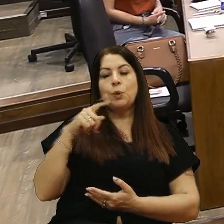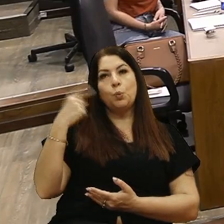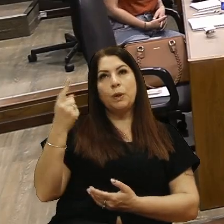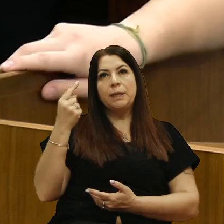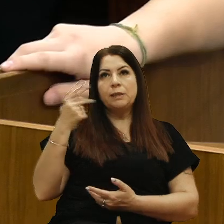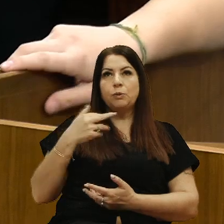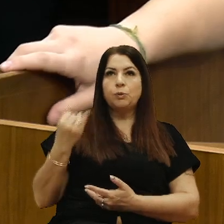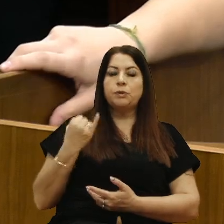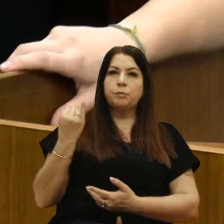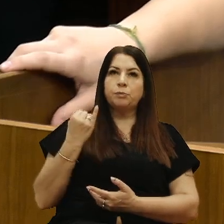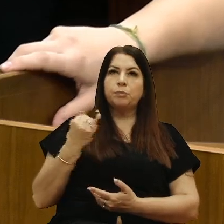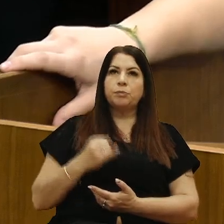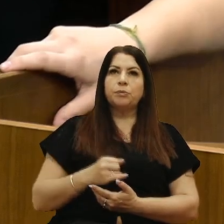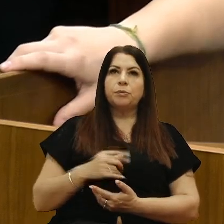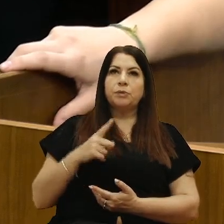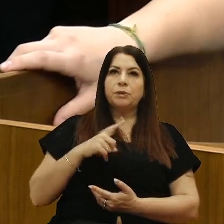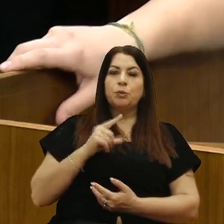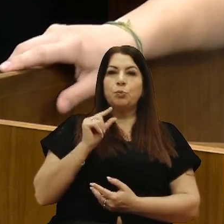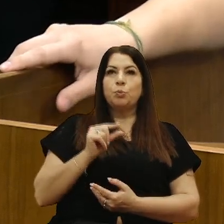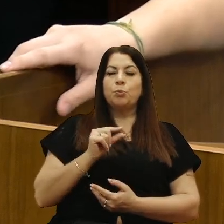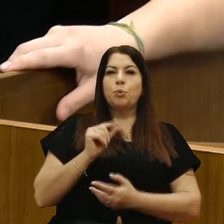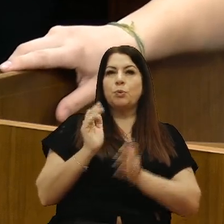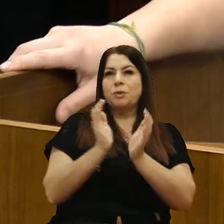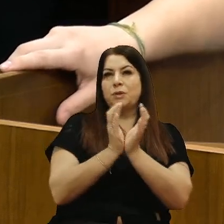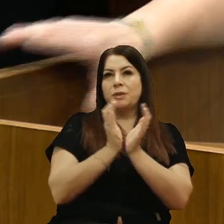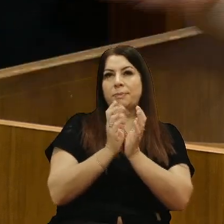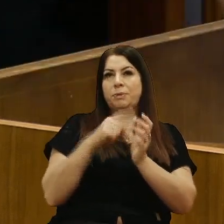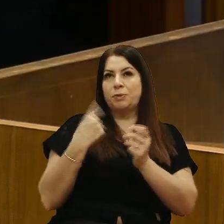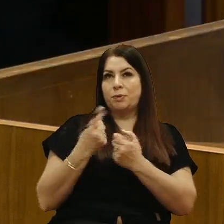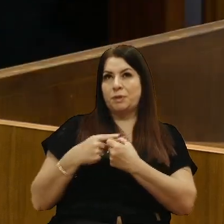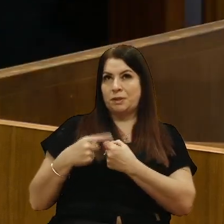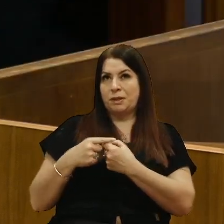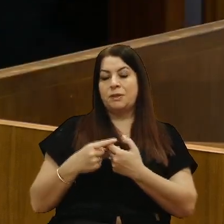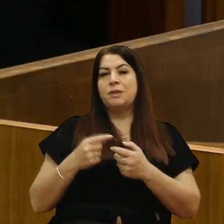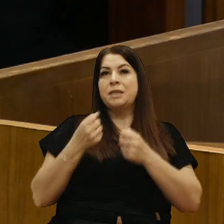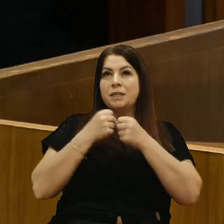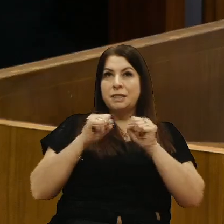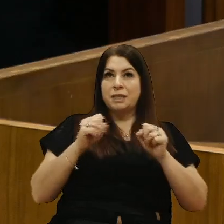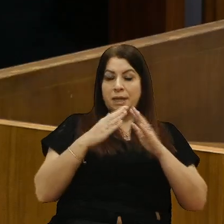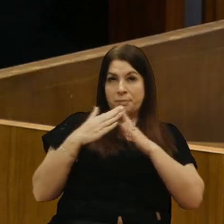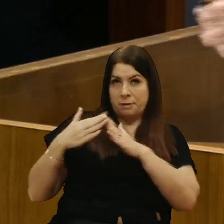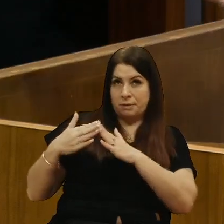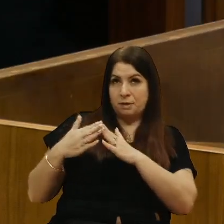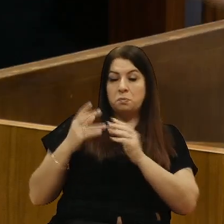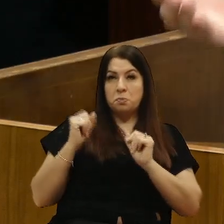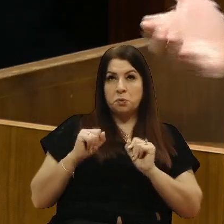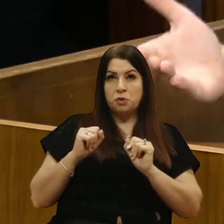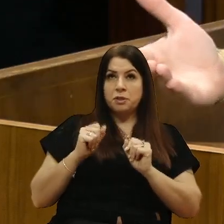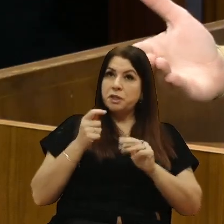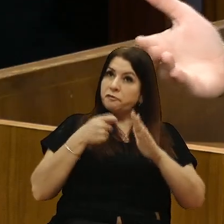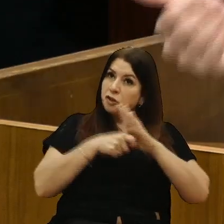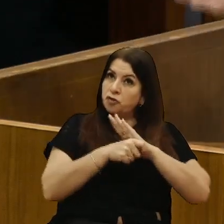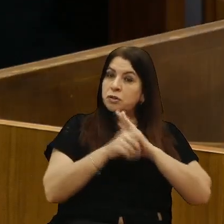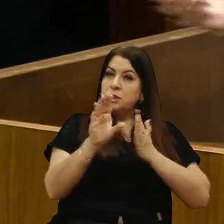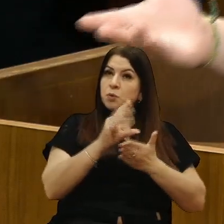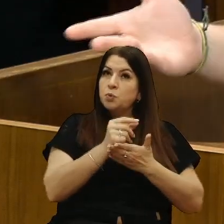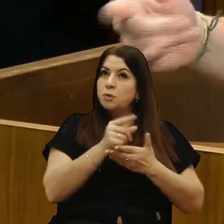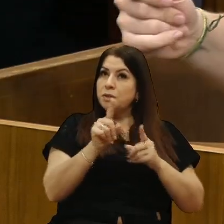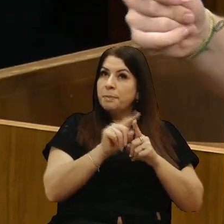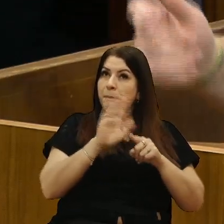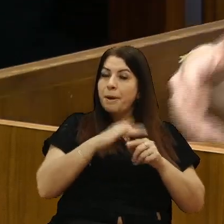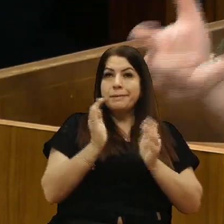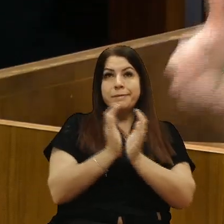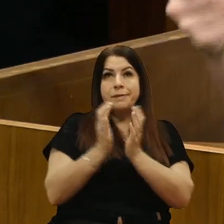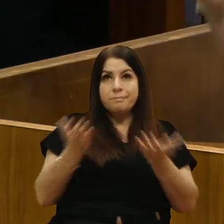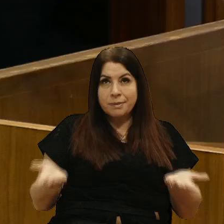elemento extremamente importante. Nós temos poucas equipes hoje na nossa cidade. Então, a Secretaria de Habitação poderia investir esse recurso, inclusive ter mais